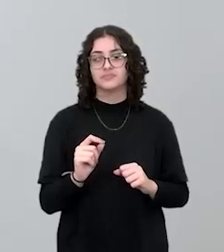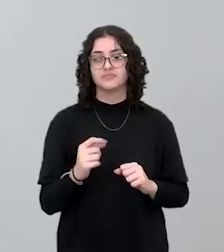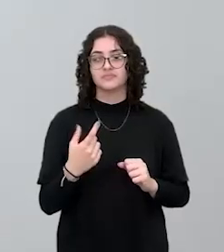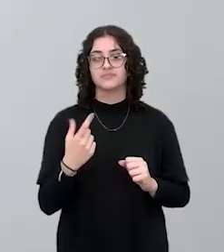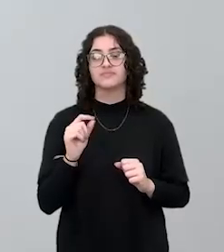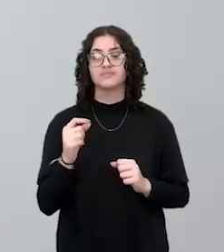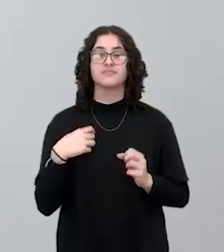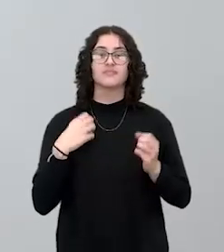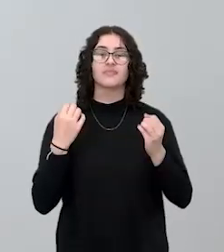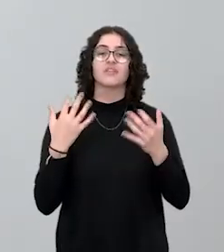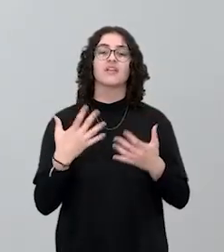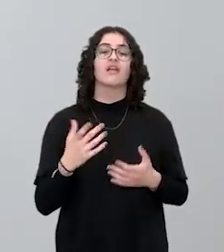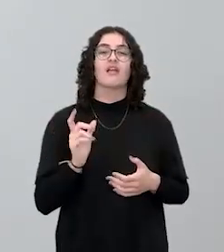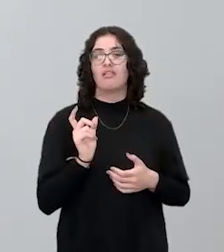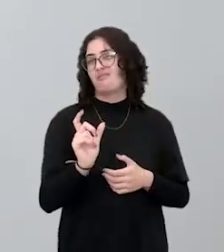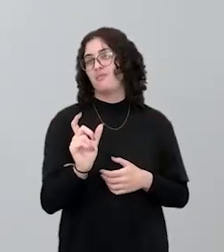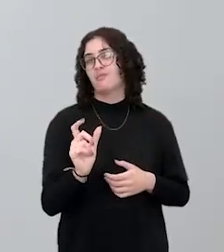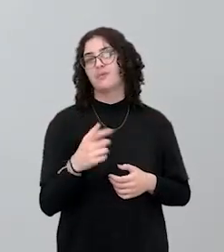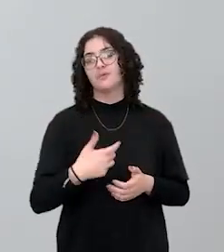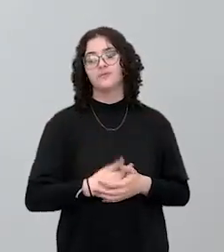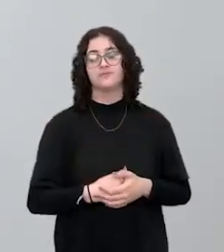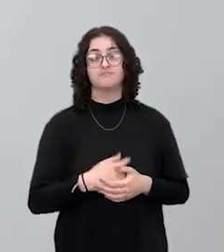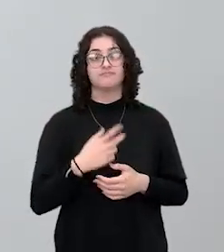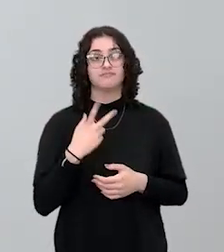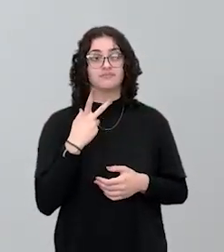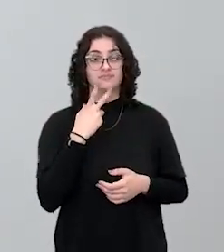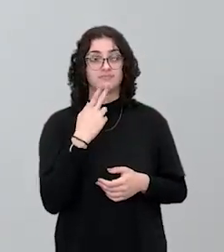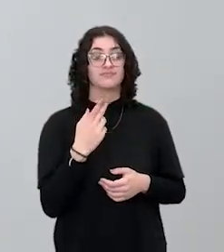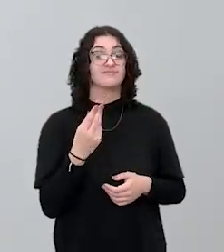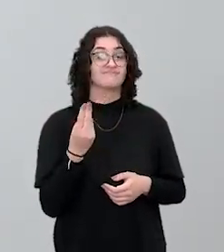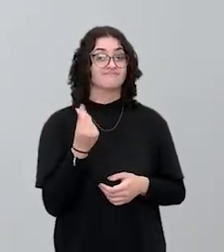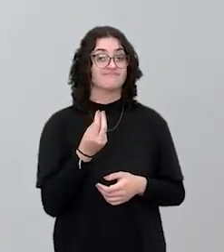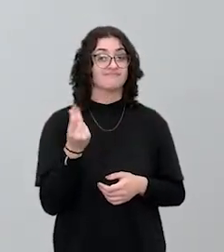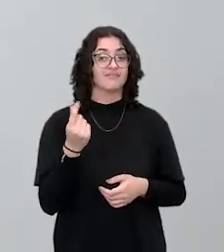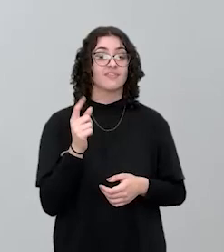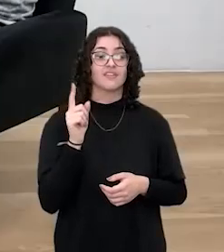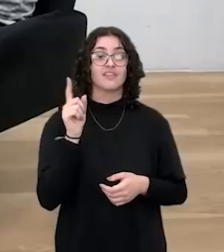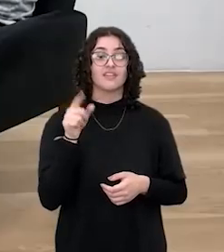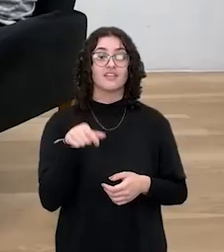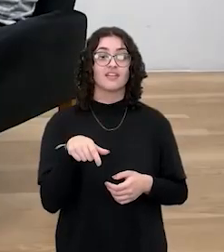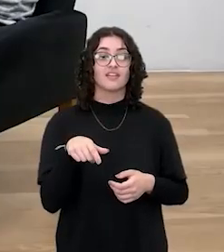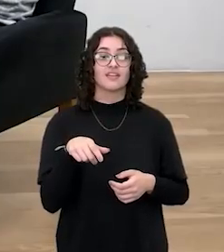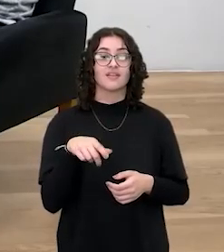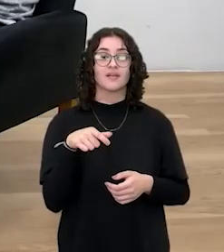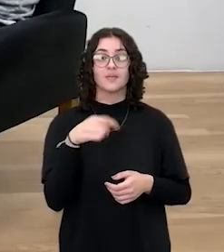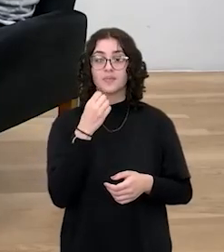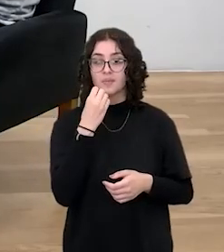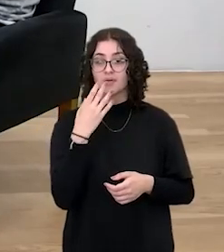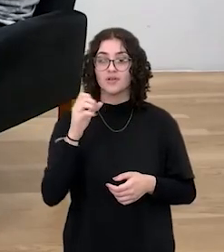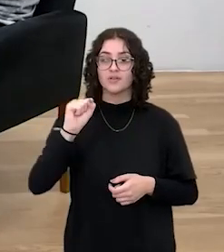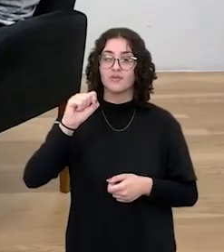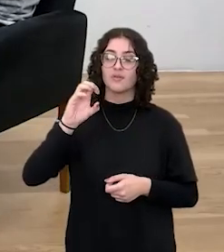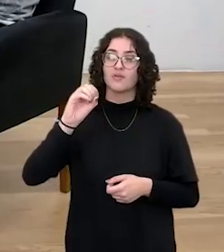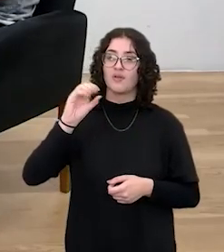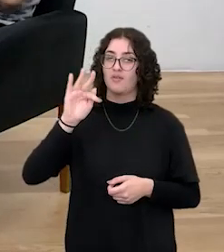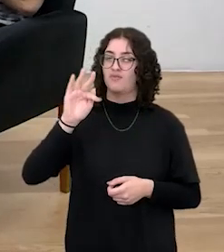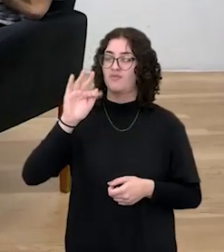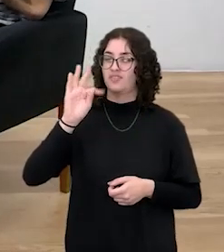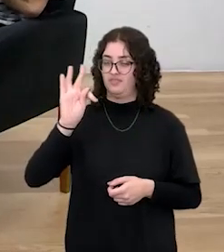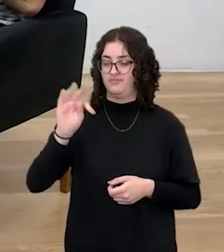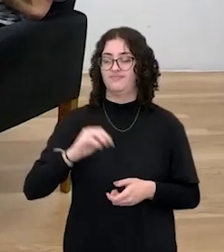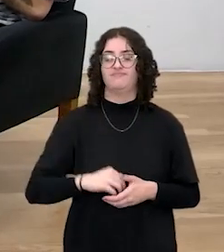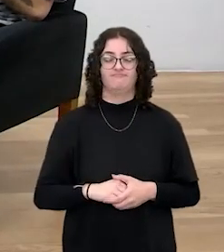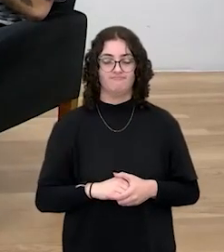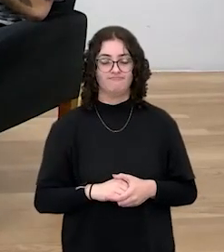Vou usar o termo de uma forma mais pueril possível, mas é o nosso soft power. Sim. É o nosso soft power. Sim.